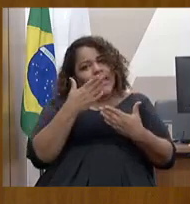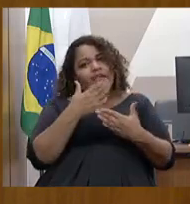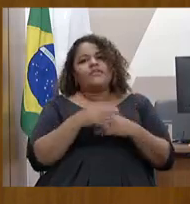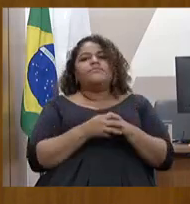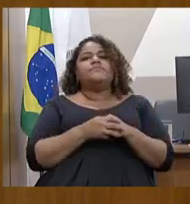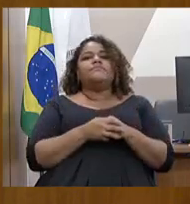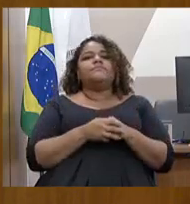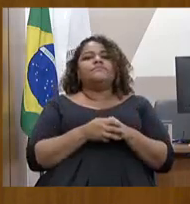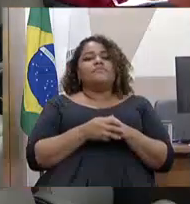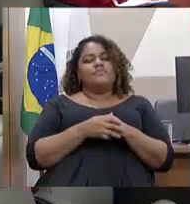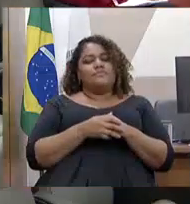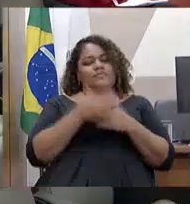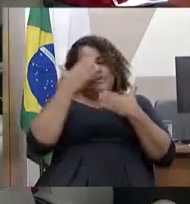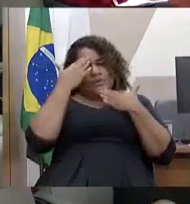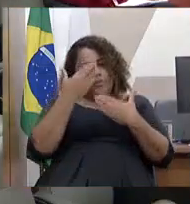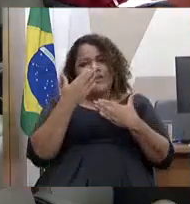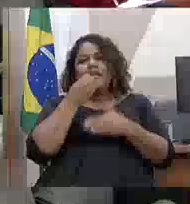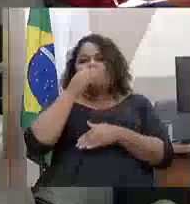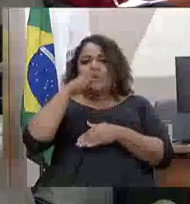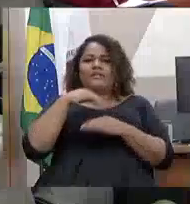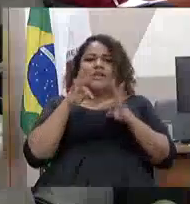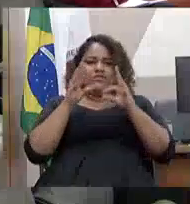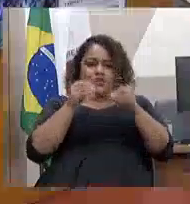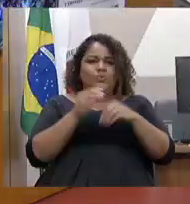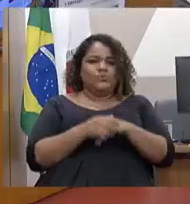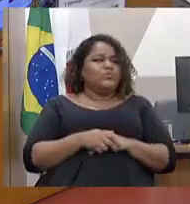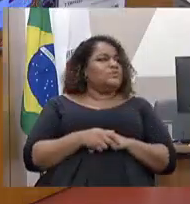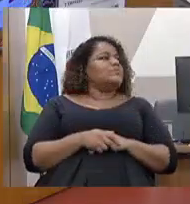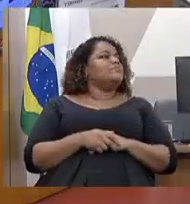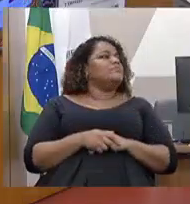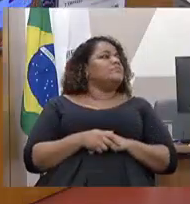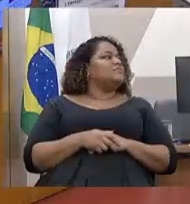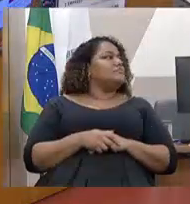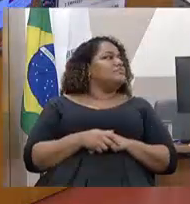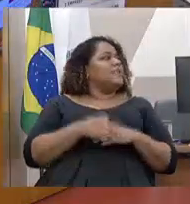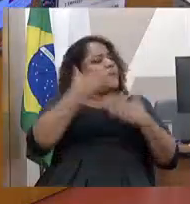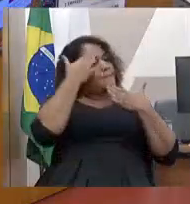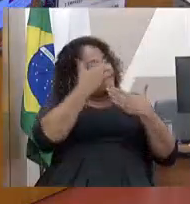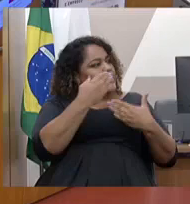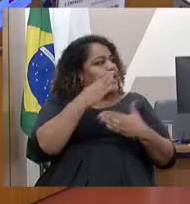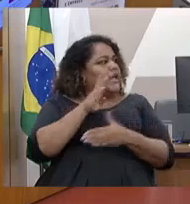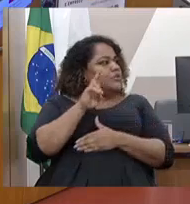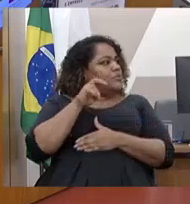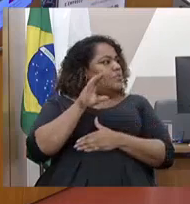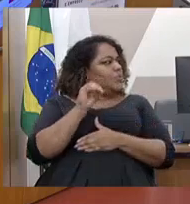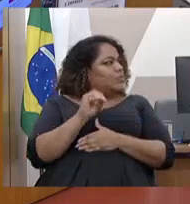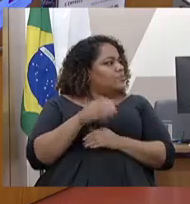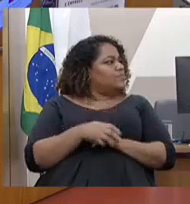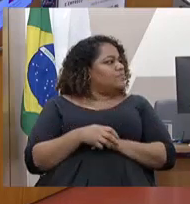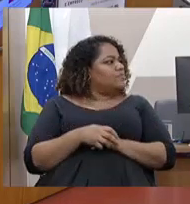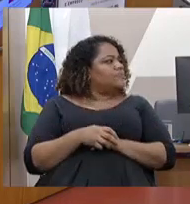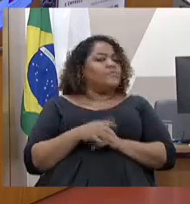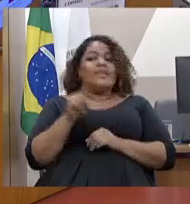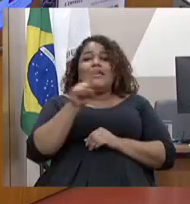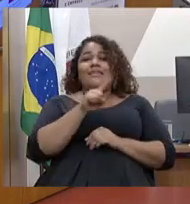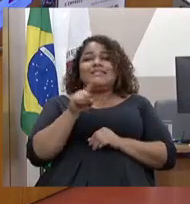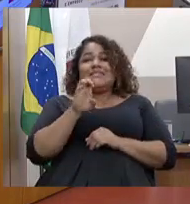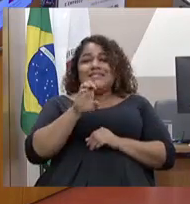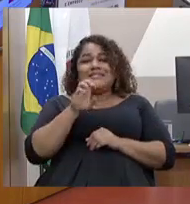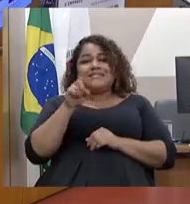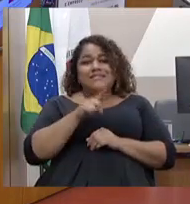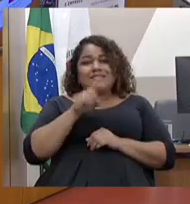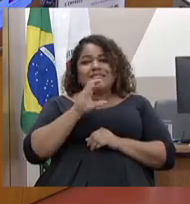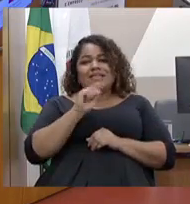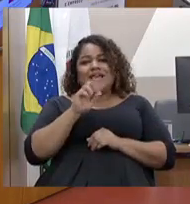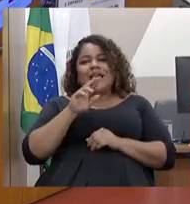e o meu muito obrigado e boa tarde a todos Obrigado Bruno Zé Carlos presidente dos sindicato dos